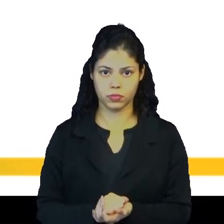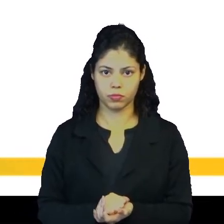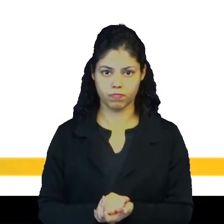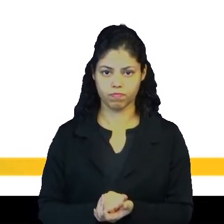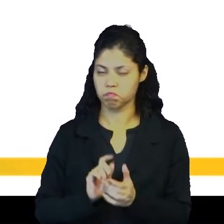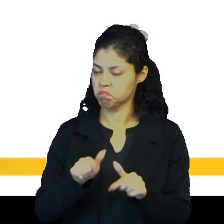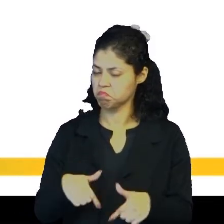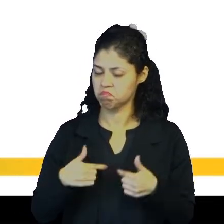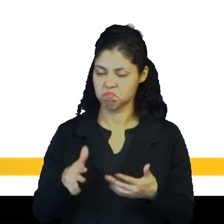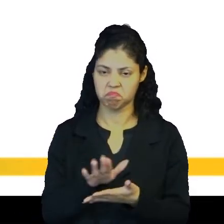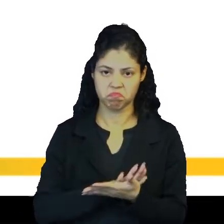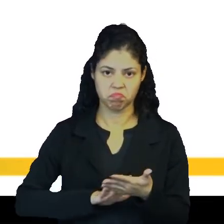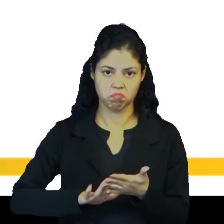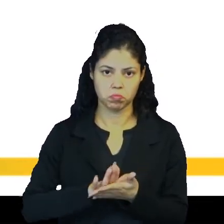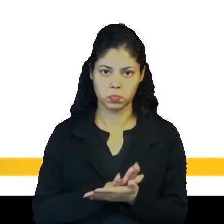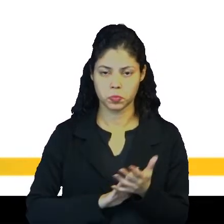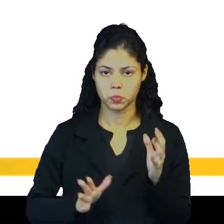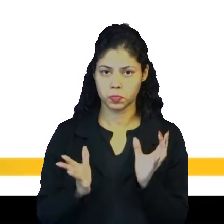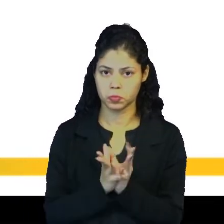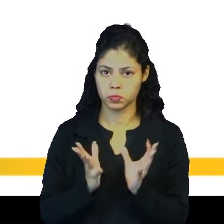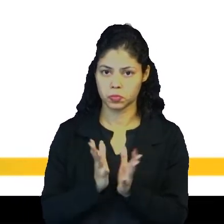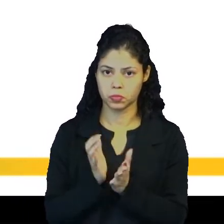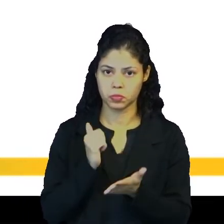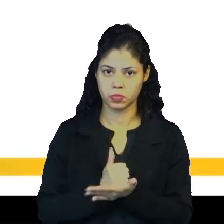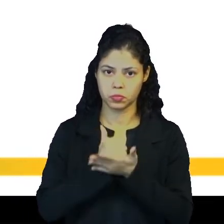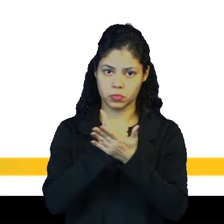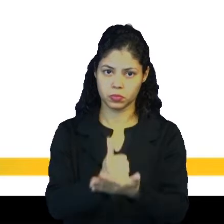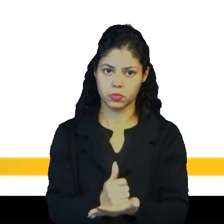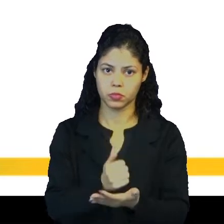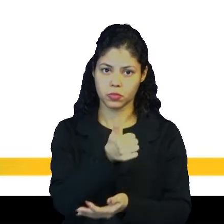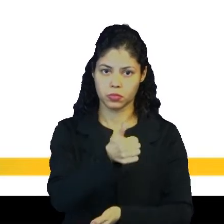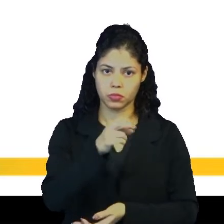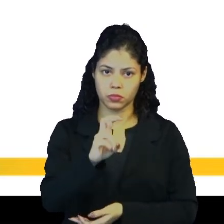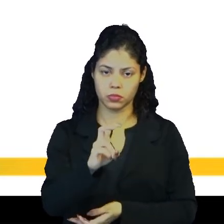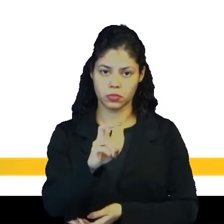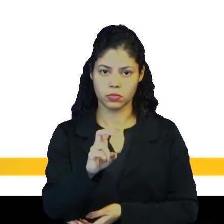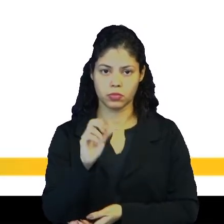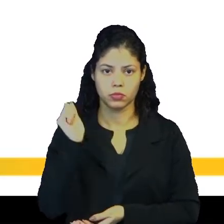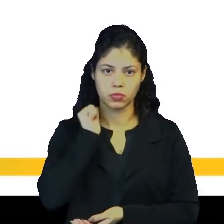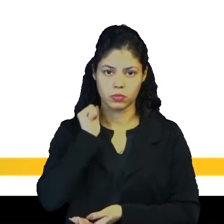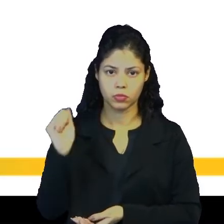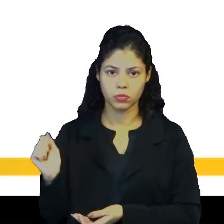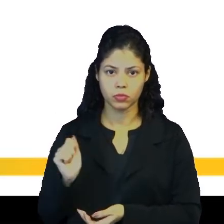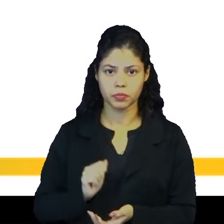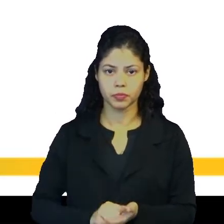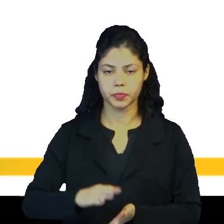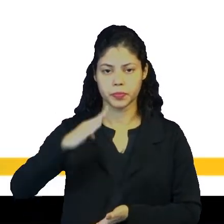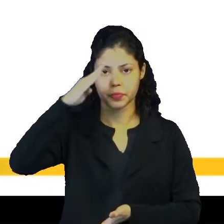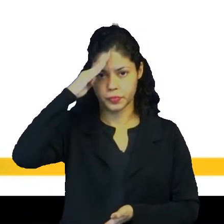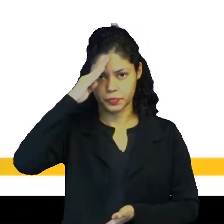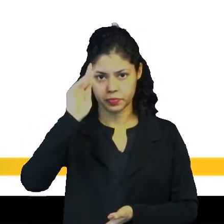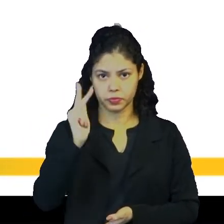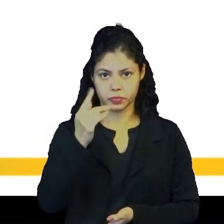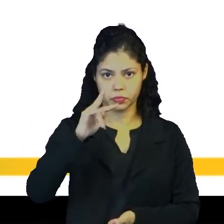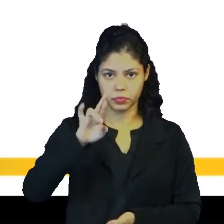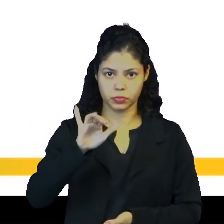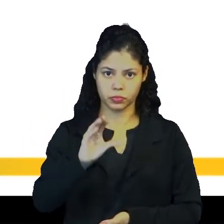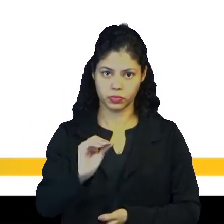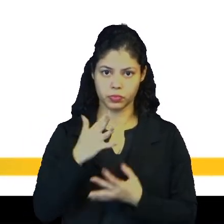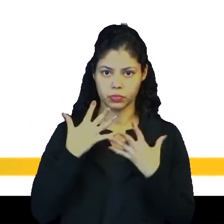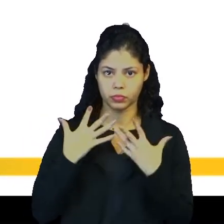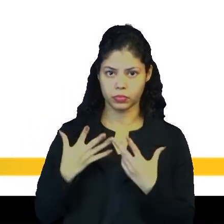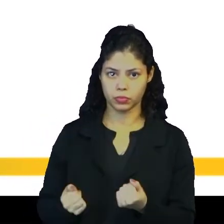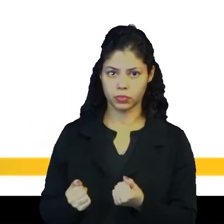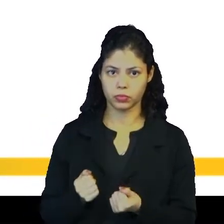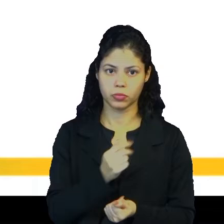não reagiu, assim como grupos que lhe davam apoio. Em 15 de abril, né, o general Humberto de Alencar Castelo Branco